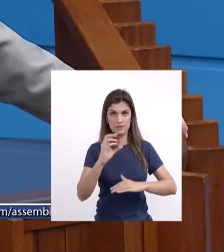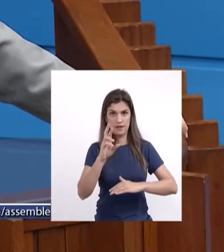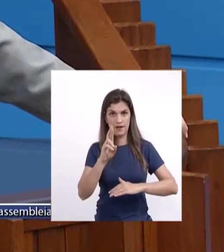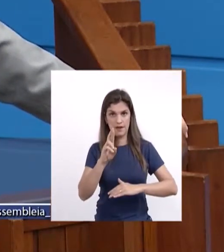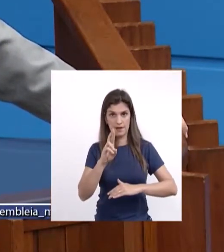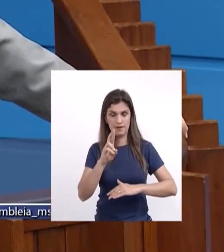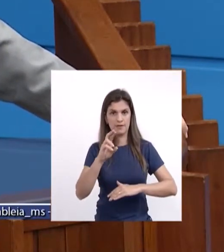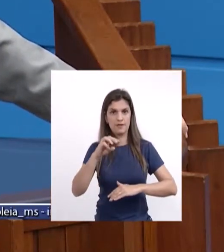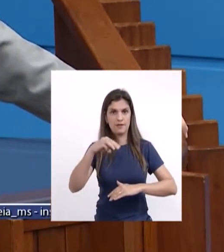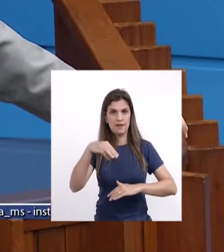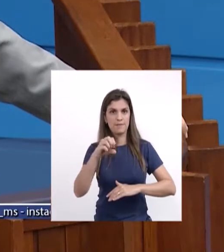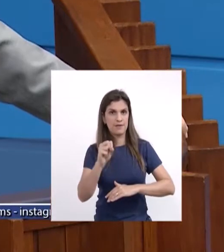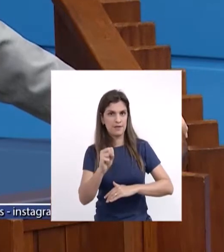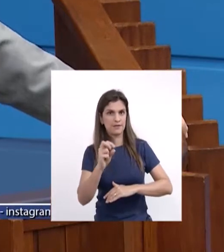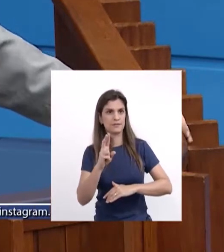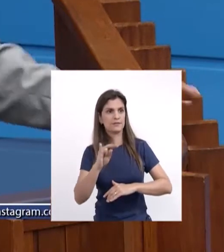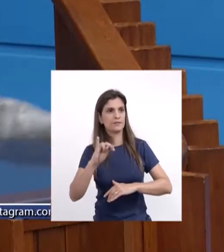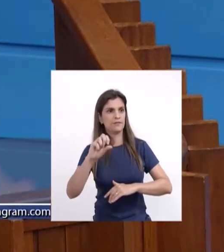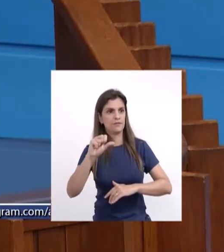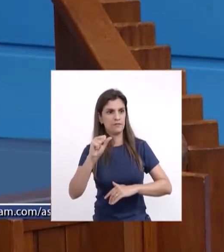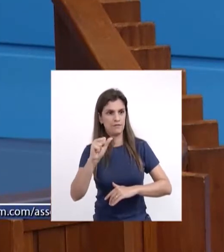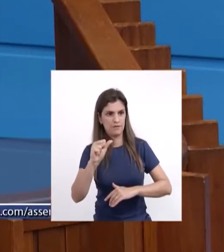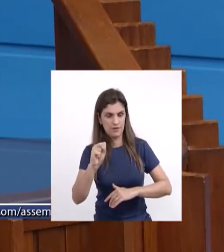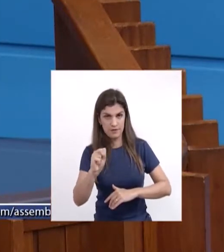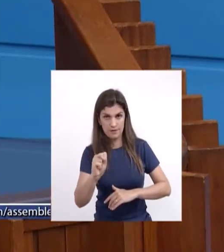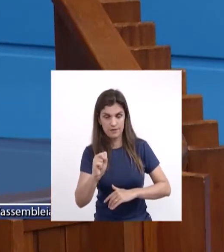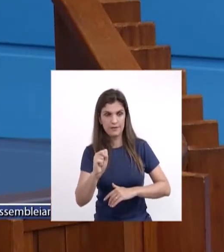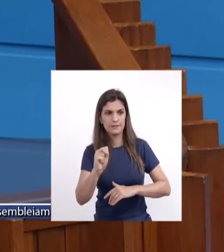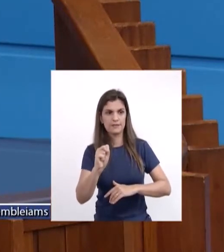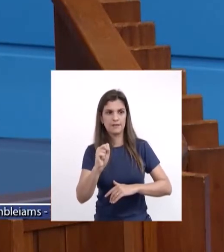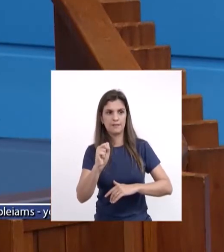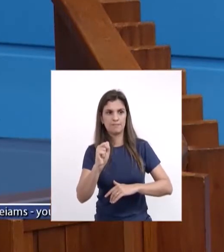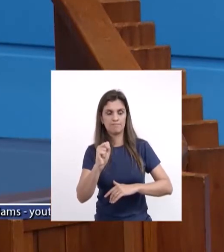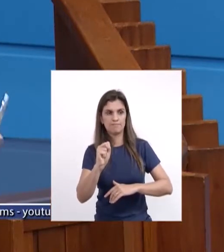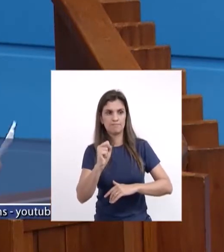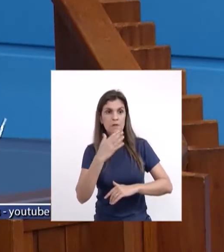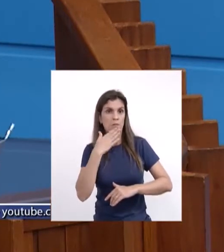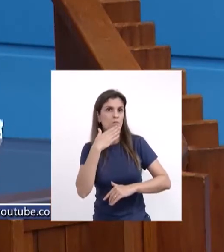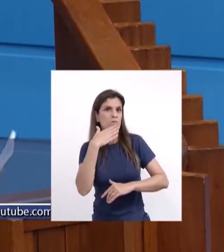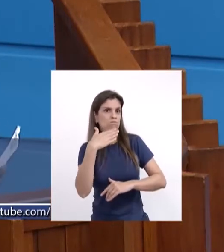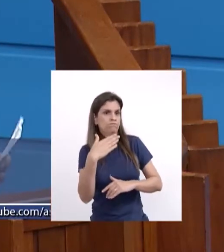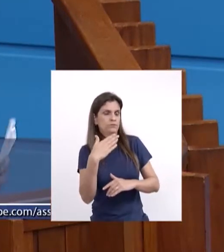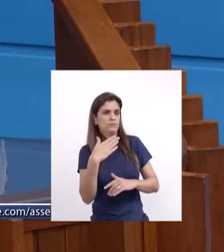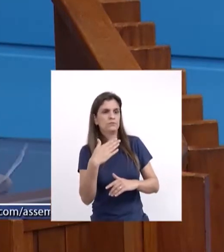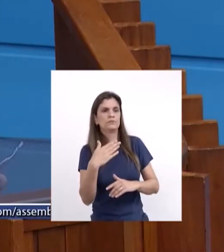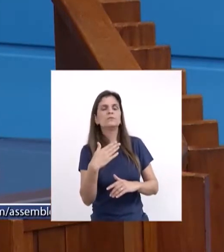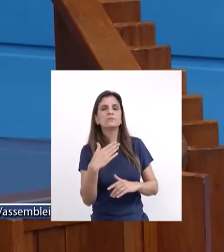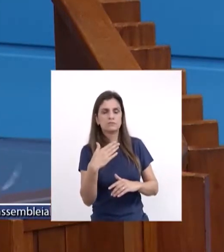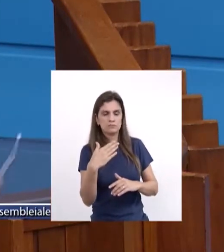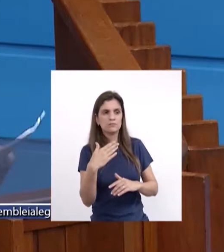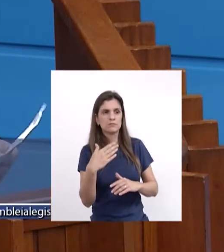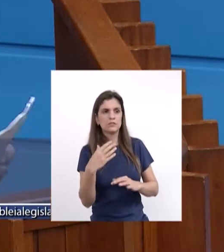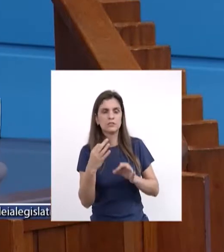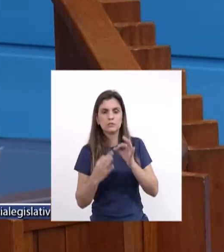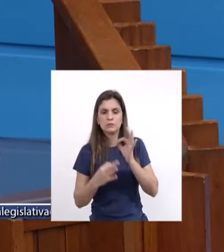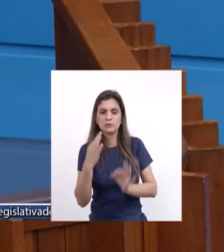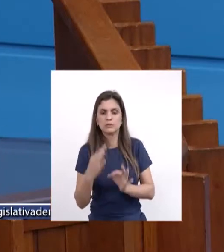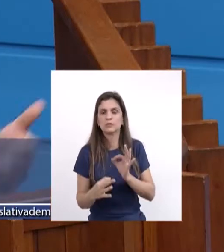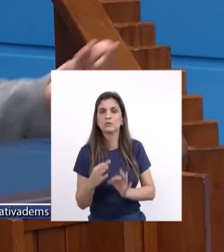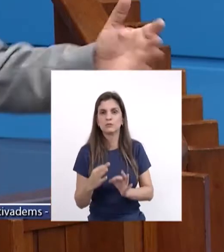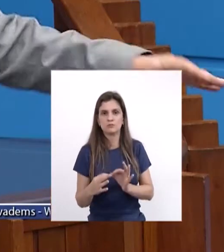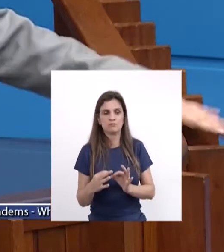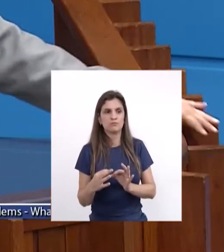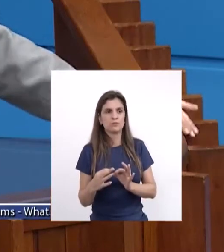Vias, recorreu desta decisão. O juiz federal de Brasília, o juiz de primeiro